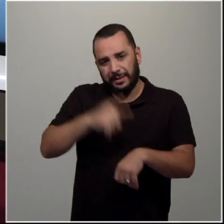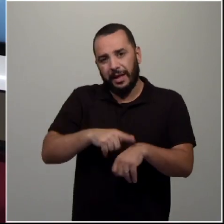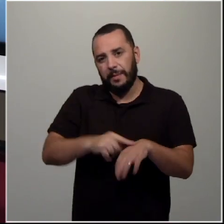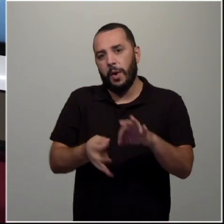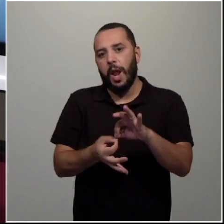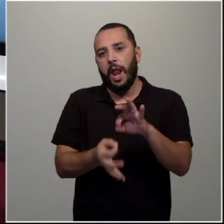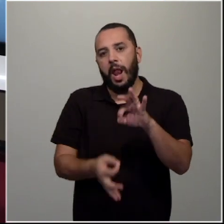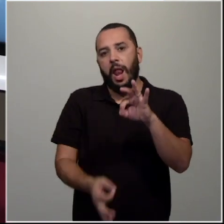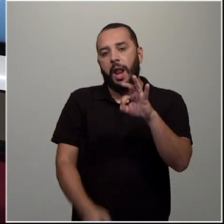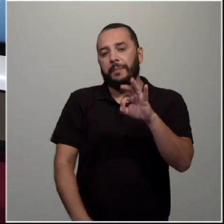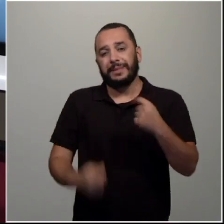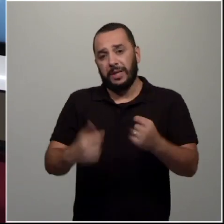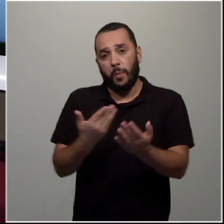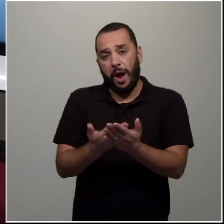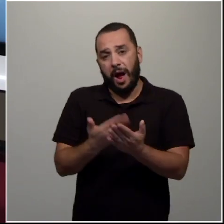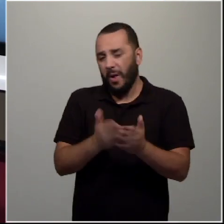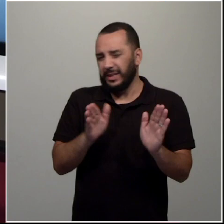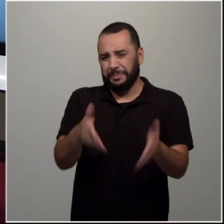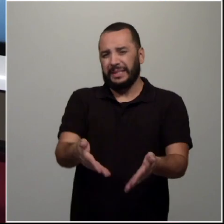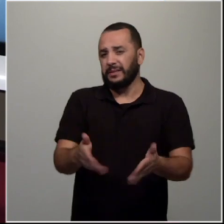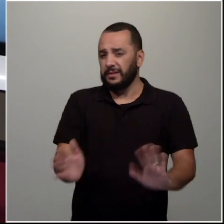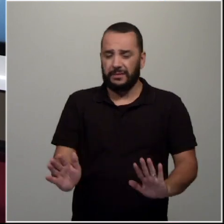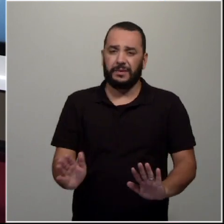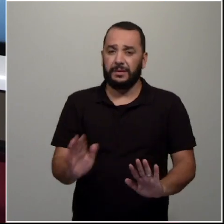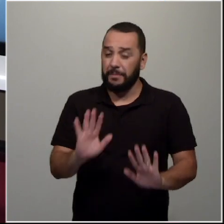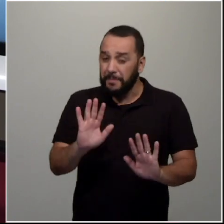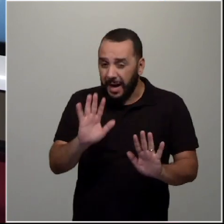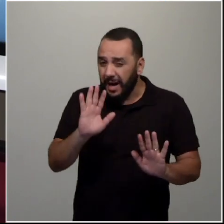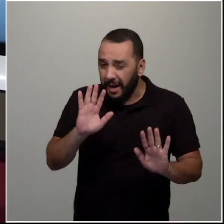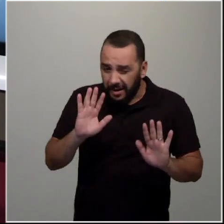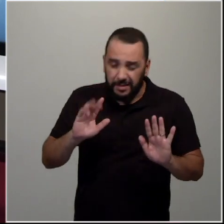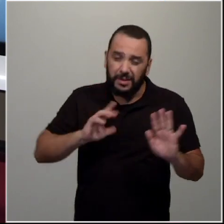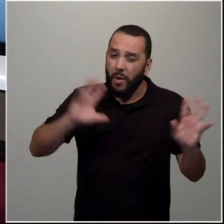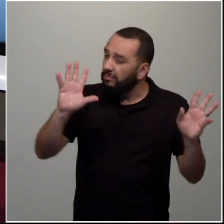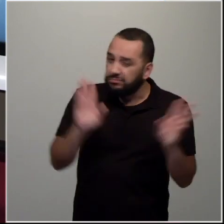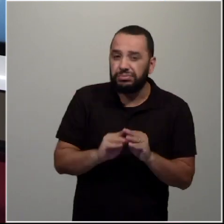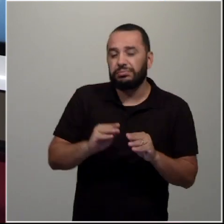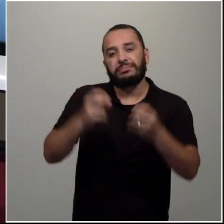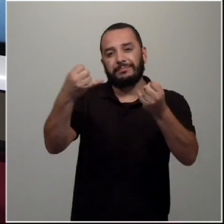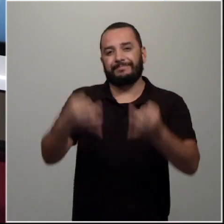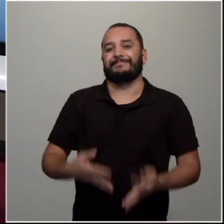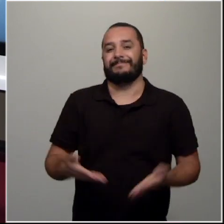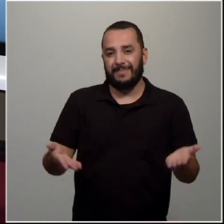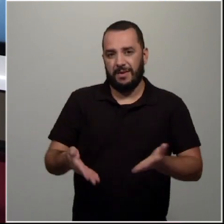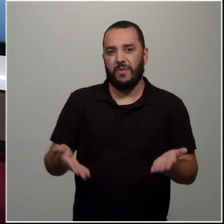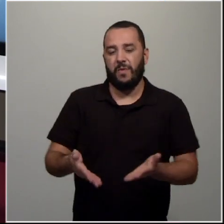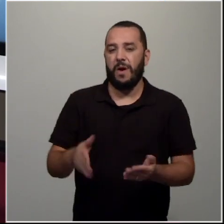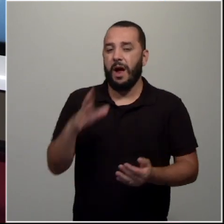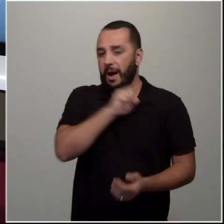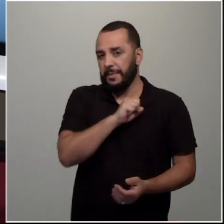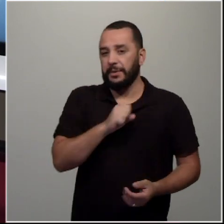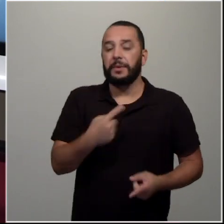precisaria de uma aula para tratar sobre o assunto mas eu quis retomar aqui porque eu acho que tem uma